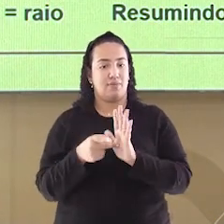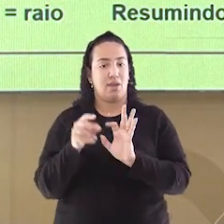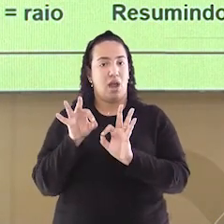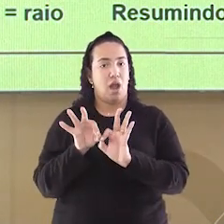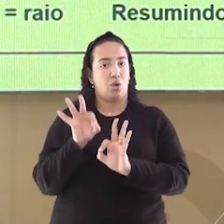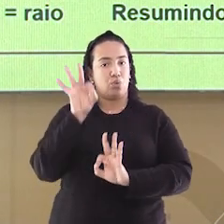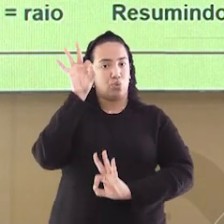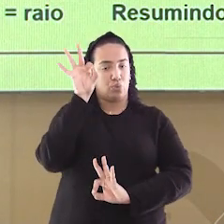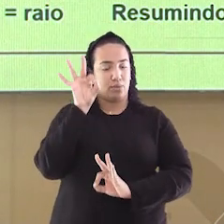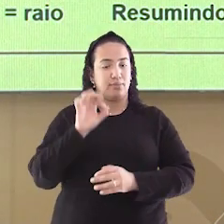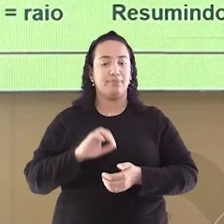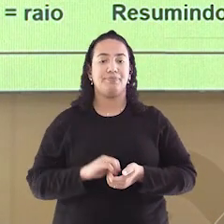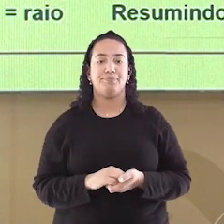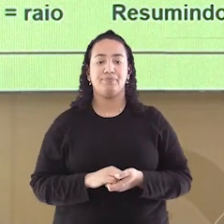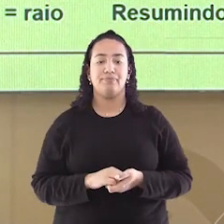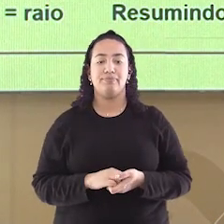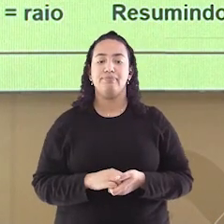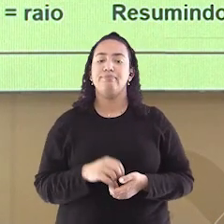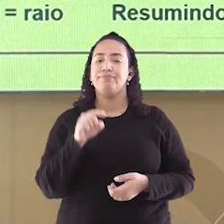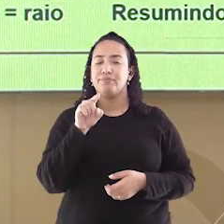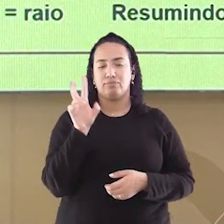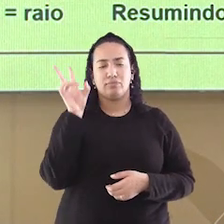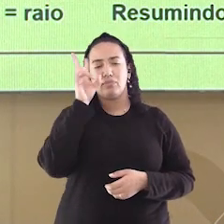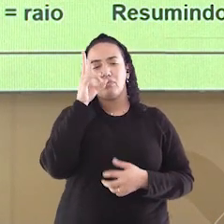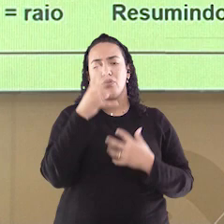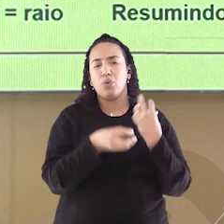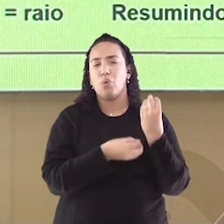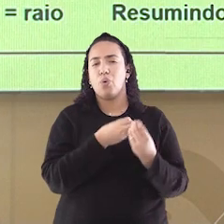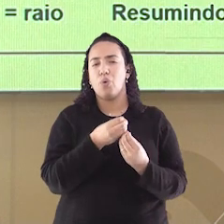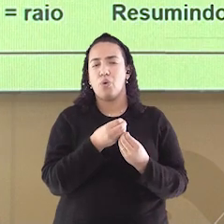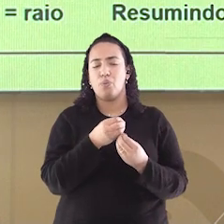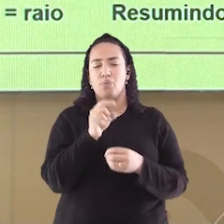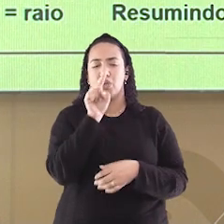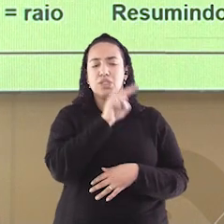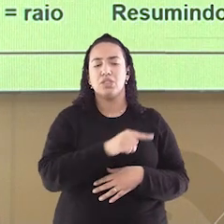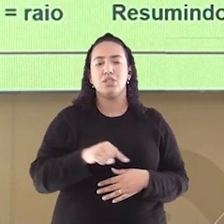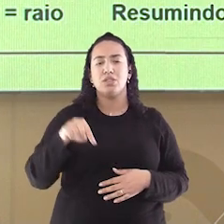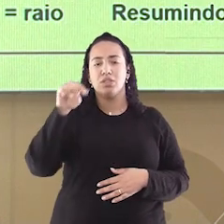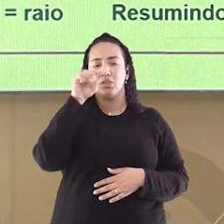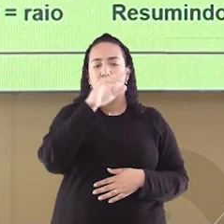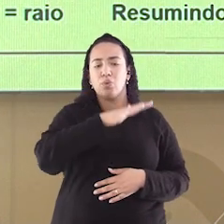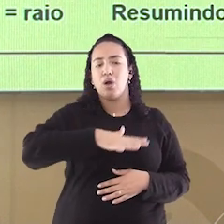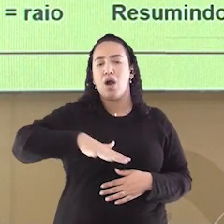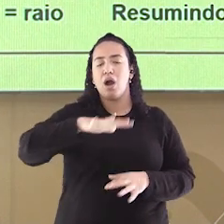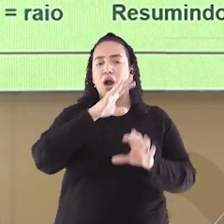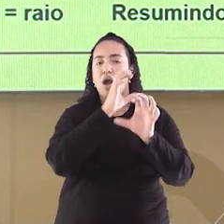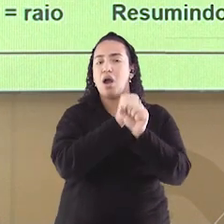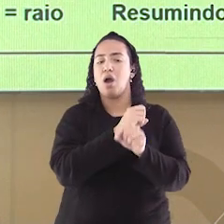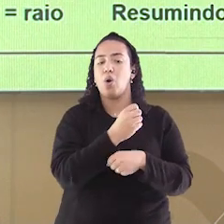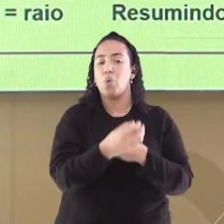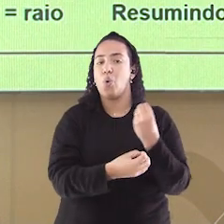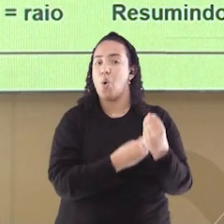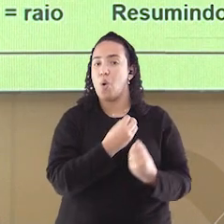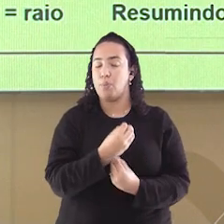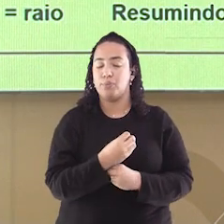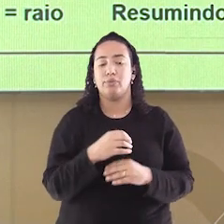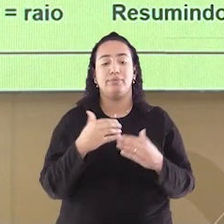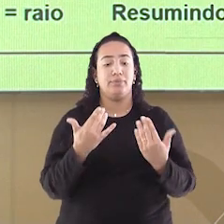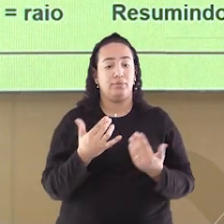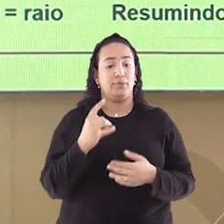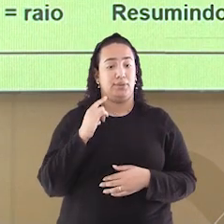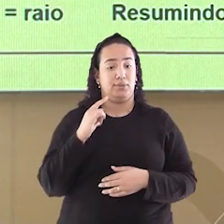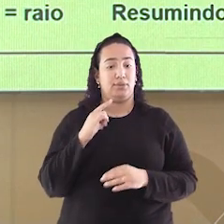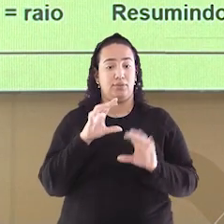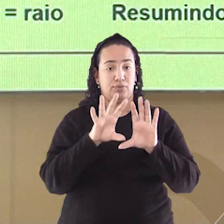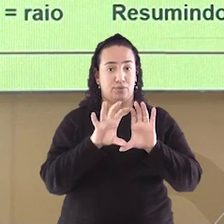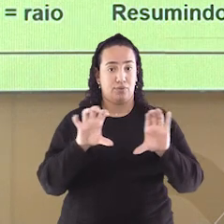cilindro. E você se lembra como calcular a área do círculo? Ela é calculada através de